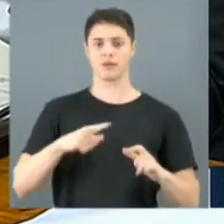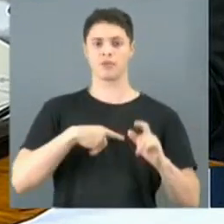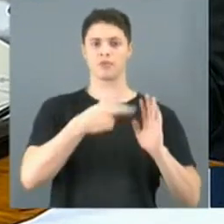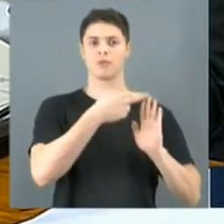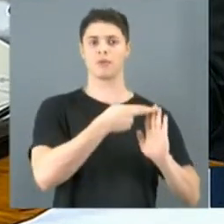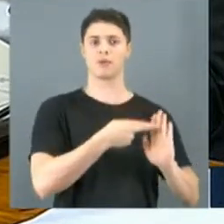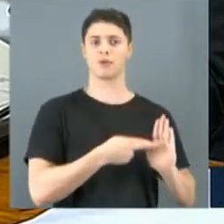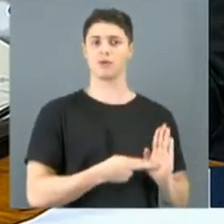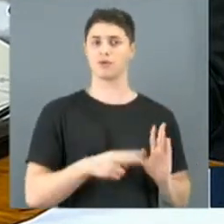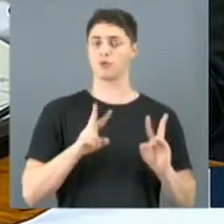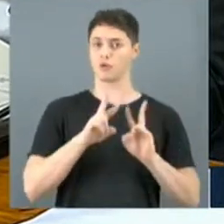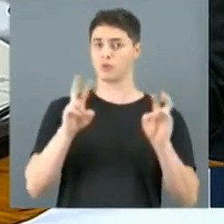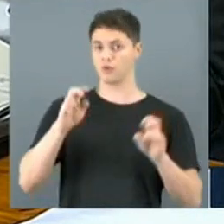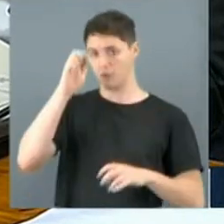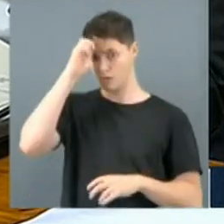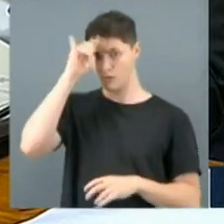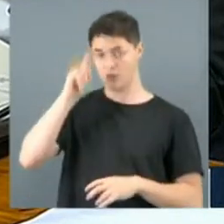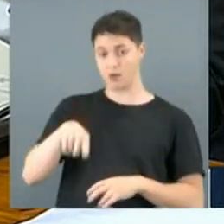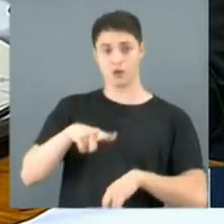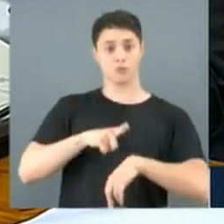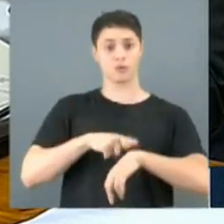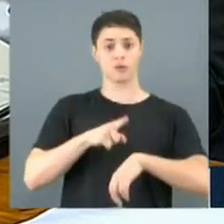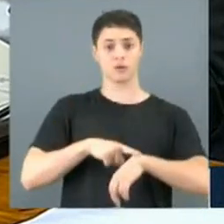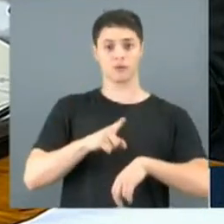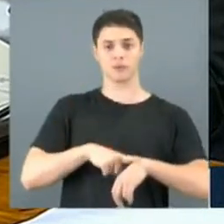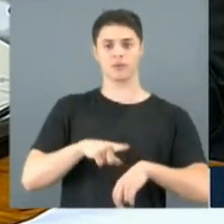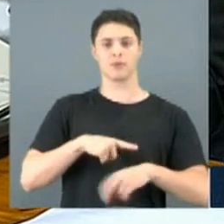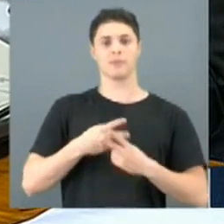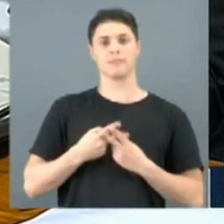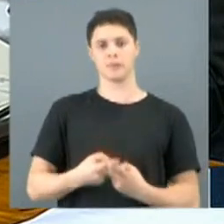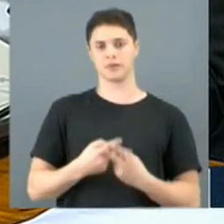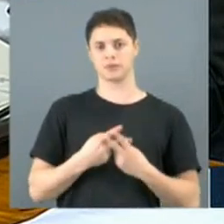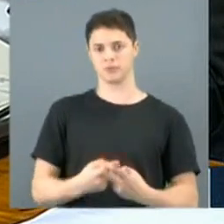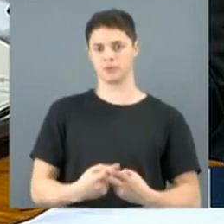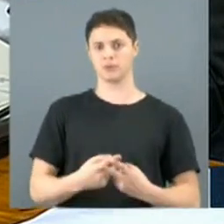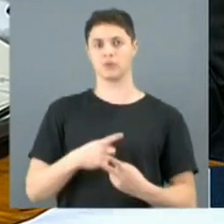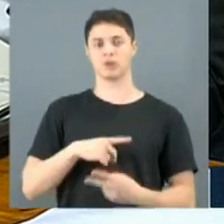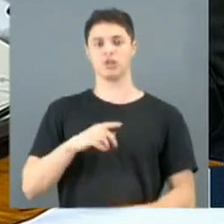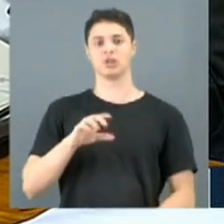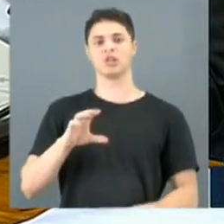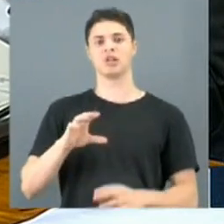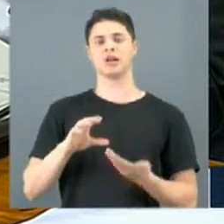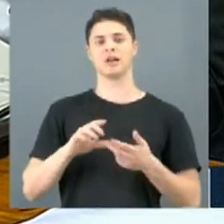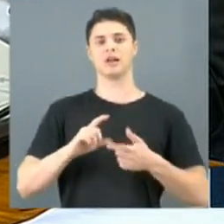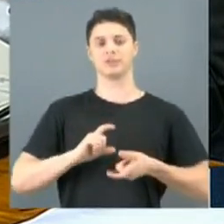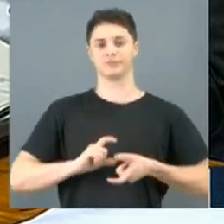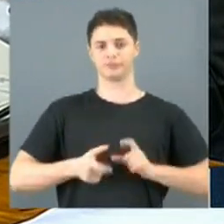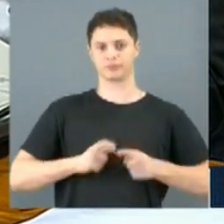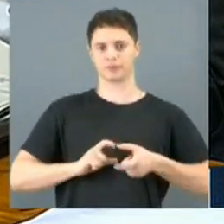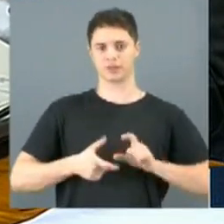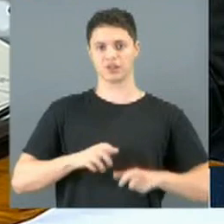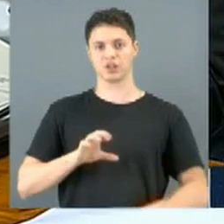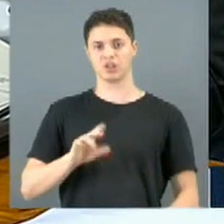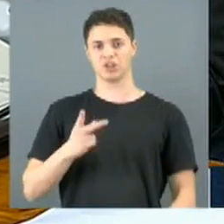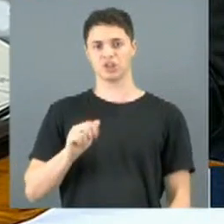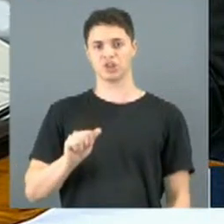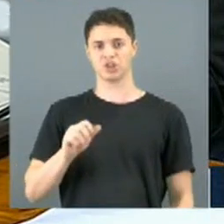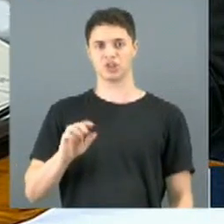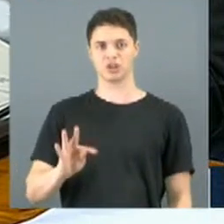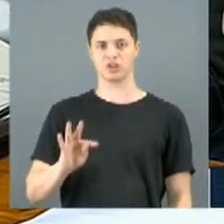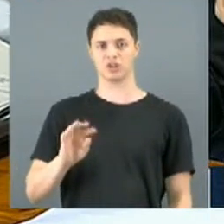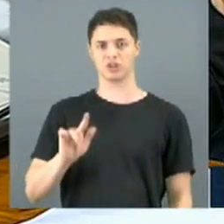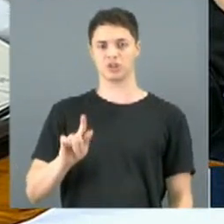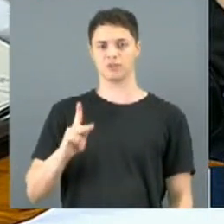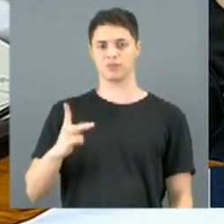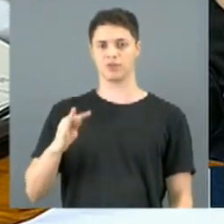da inteligência artificial seja o tempo, a paciência. O ChatGPT foi lançado há menos de 2 anos. Não existe amadurecimento para o